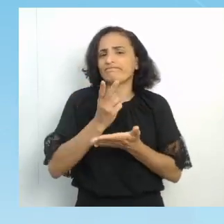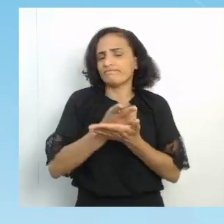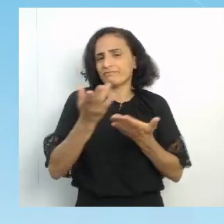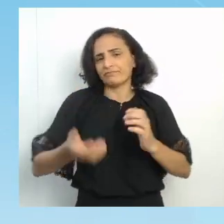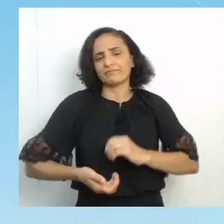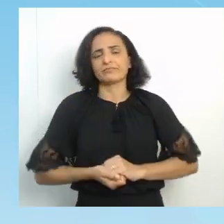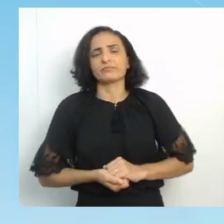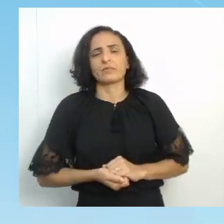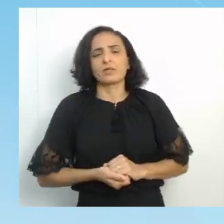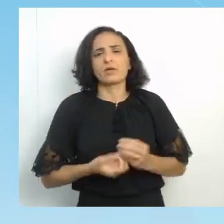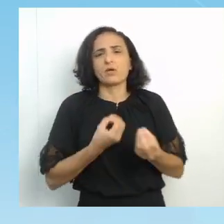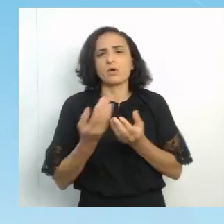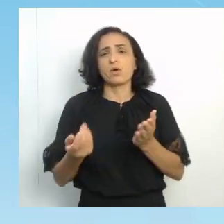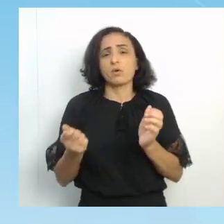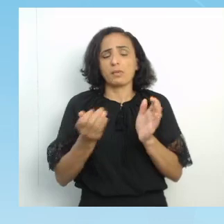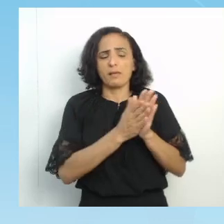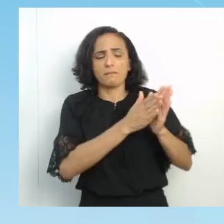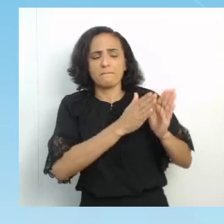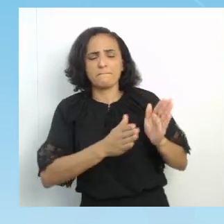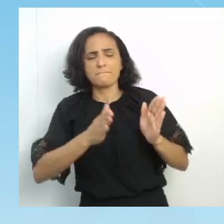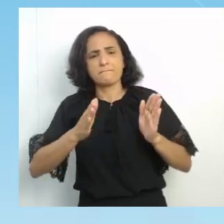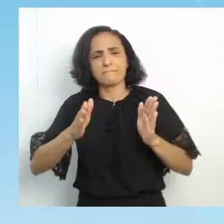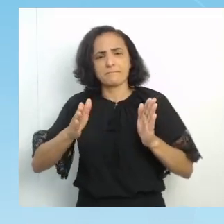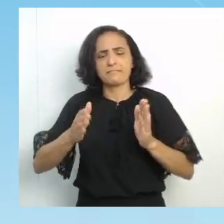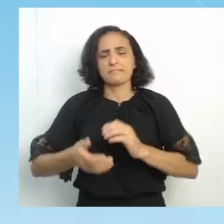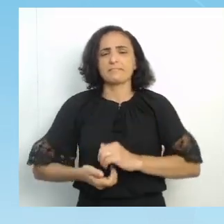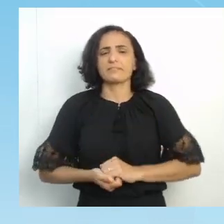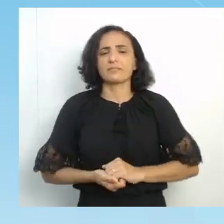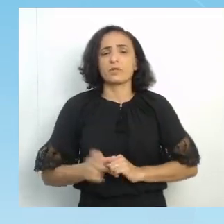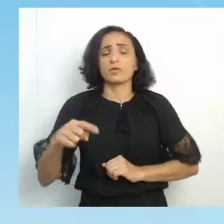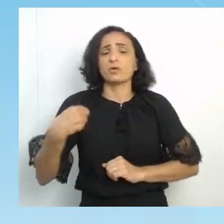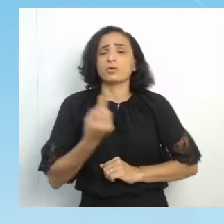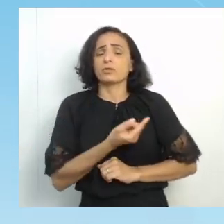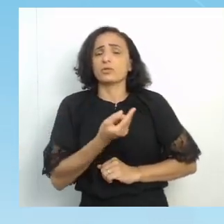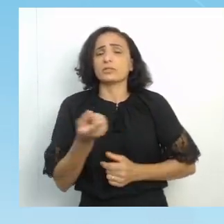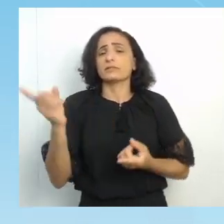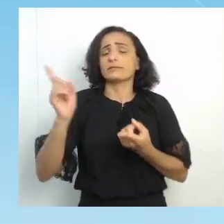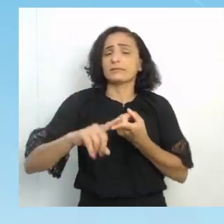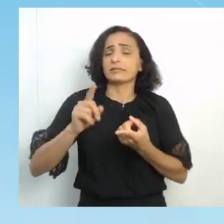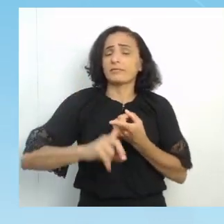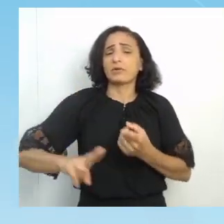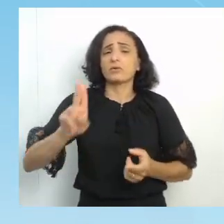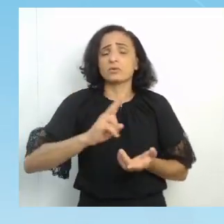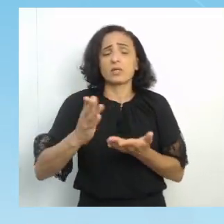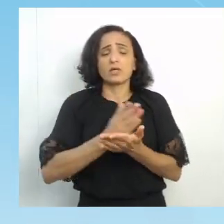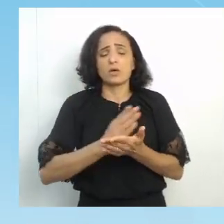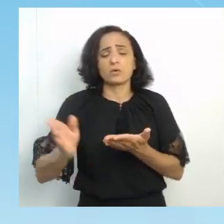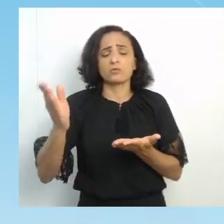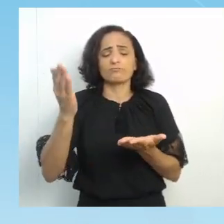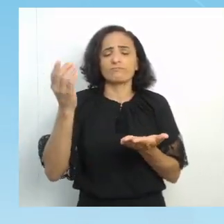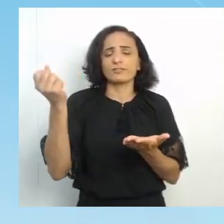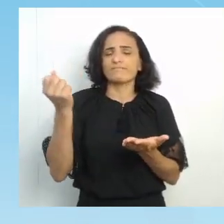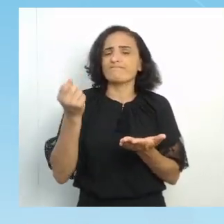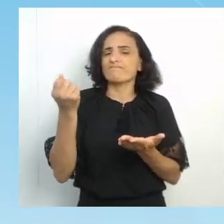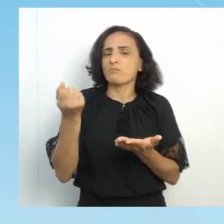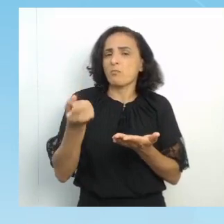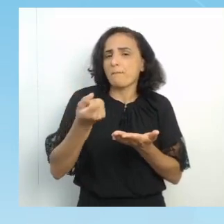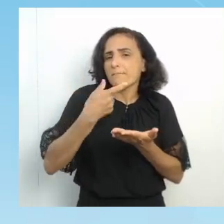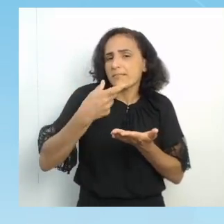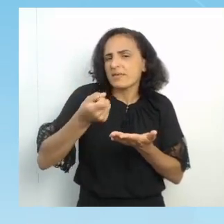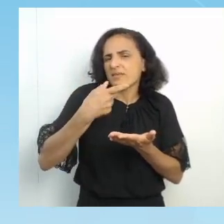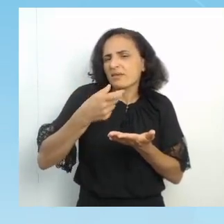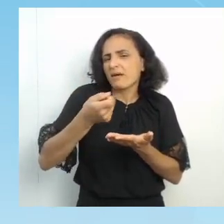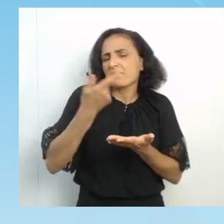aí, Anvisa. A gente tem também os medicamentos que são genéricos. Esses medicamentos aí, eles